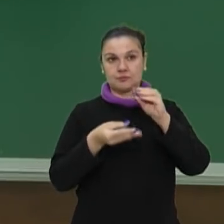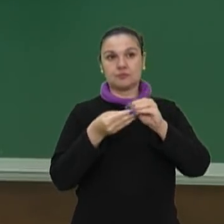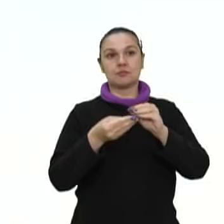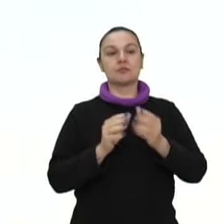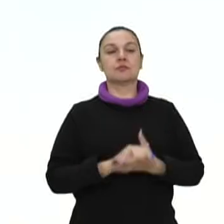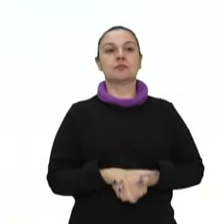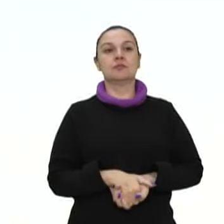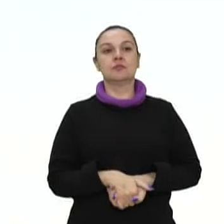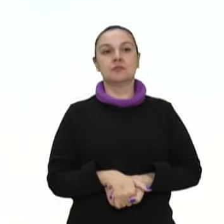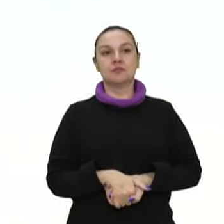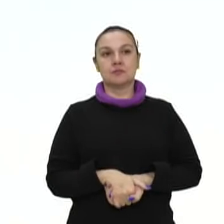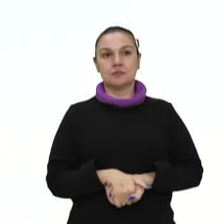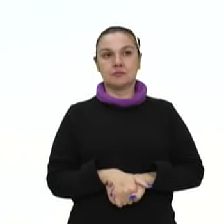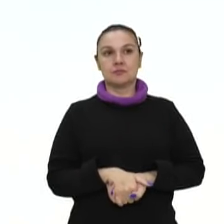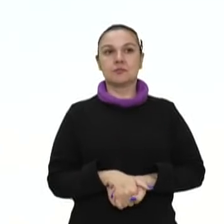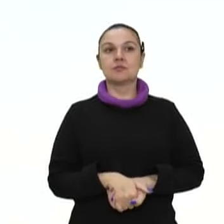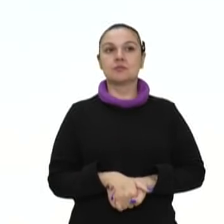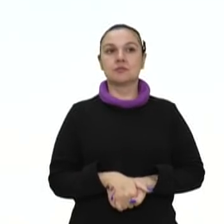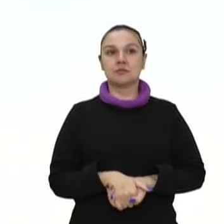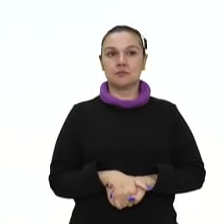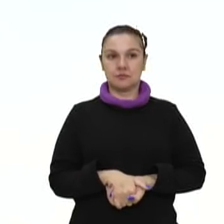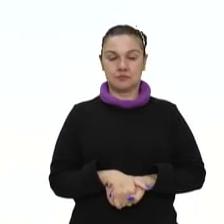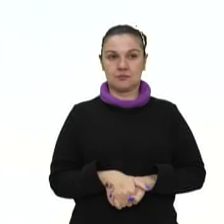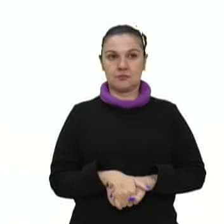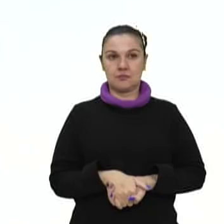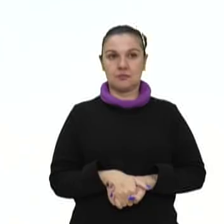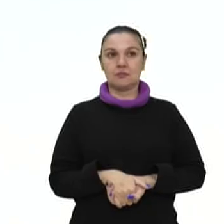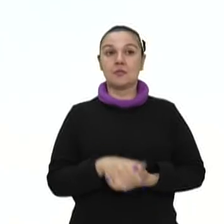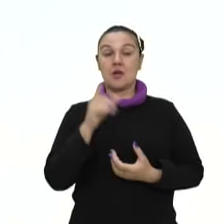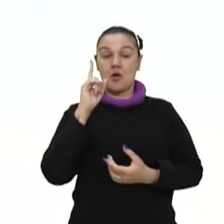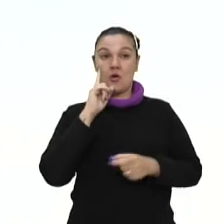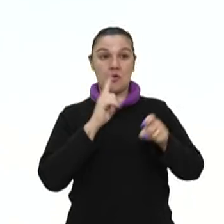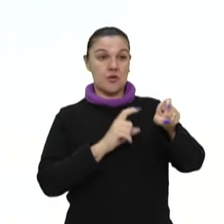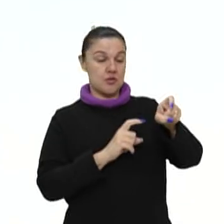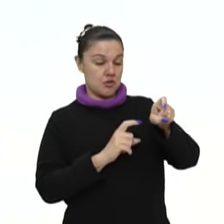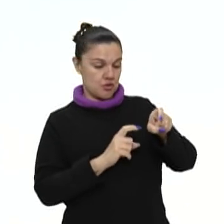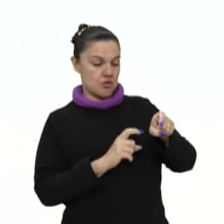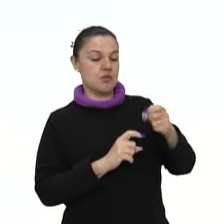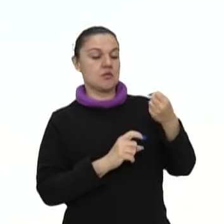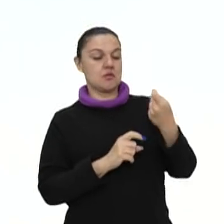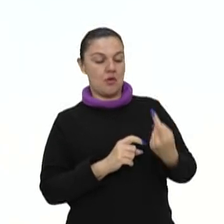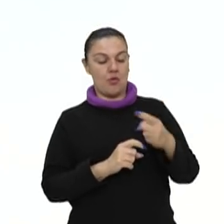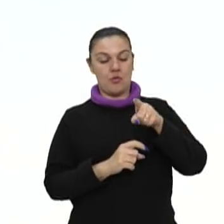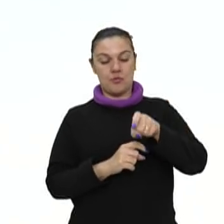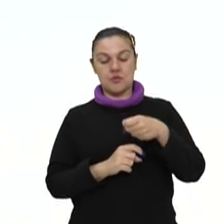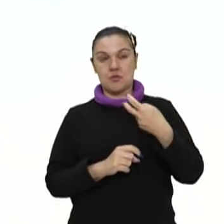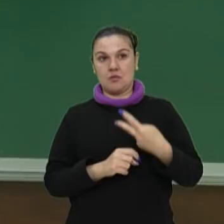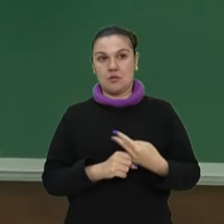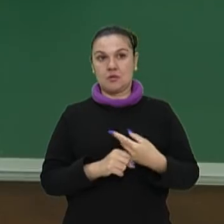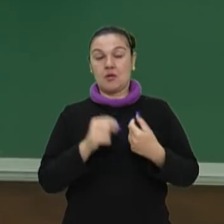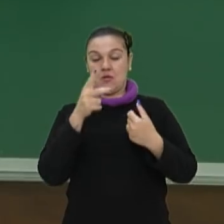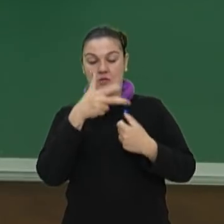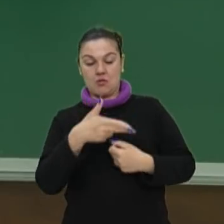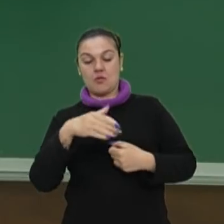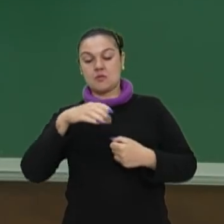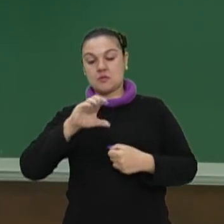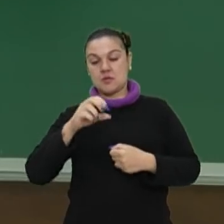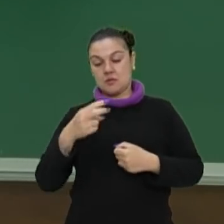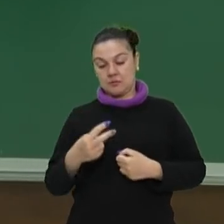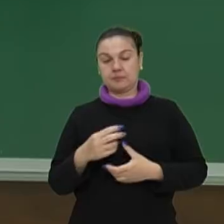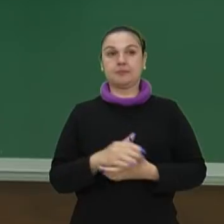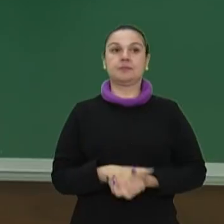cortou o 4a com 4a, eu posso escrever que a multiplicação das duas raízes é c sobre a. Beleza?